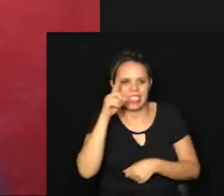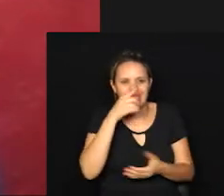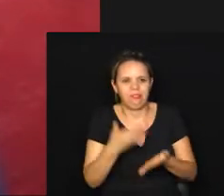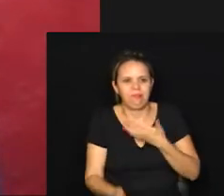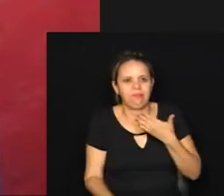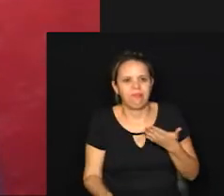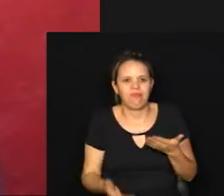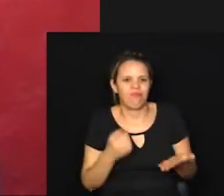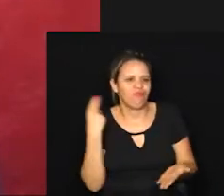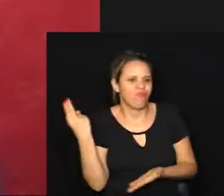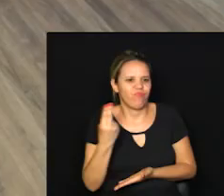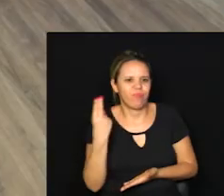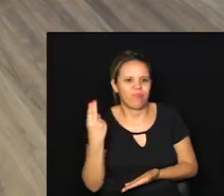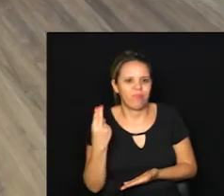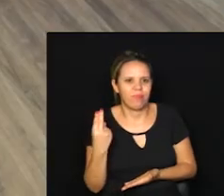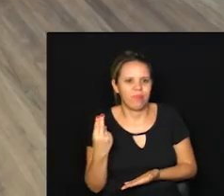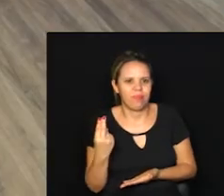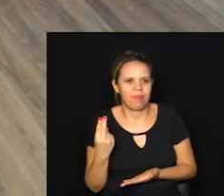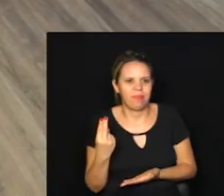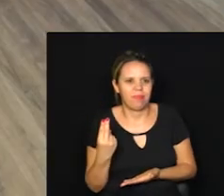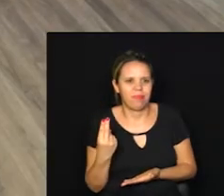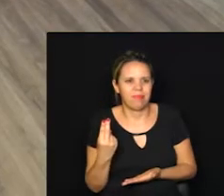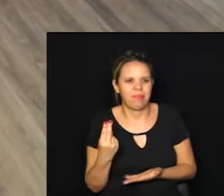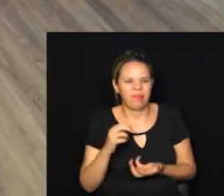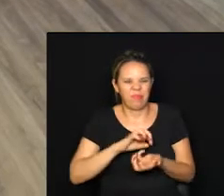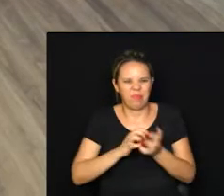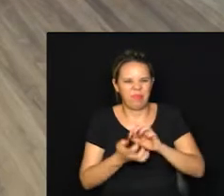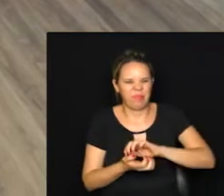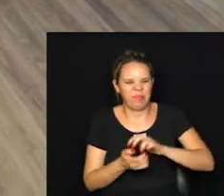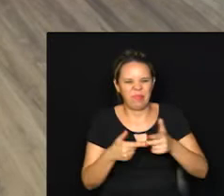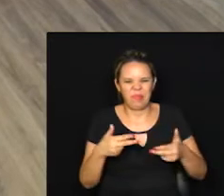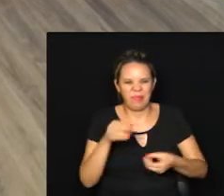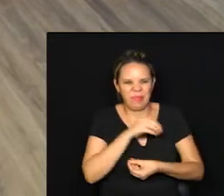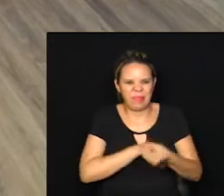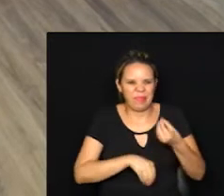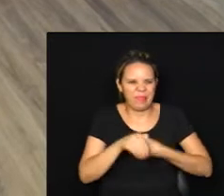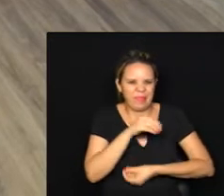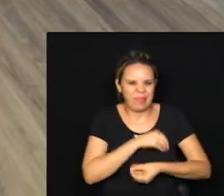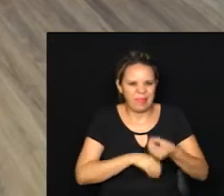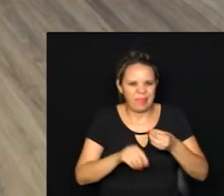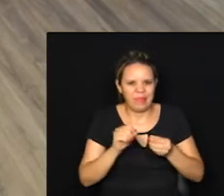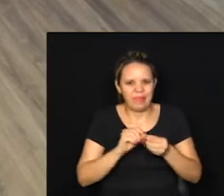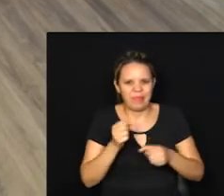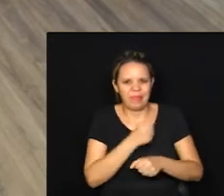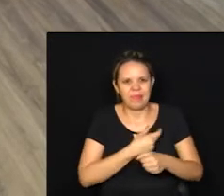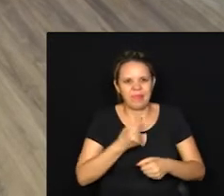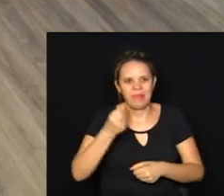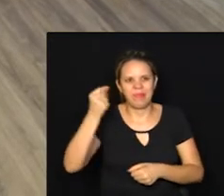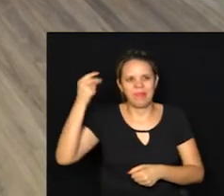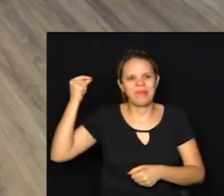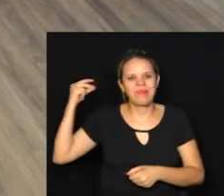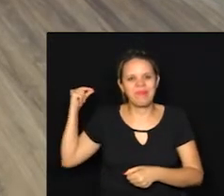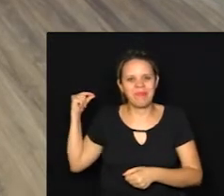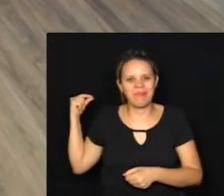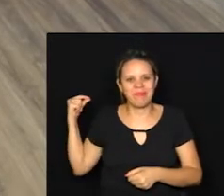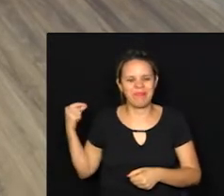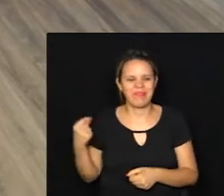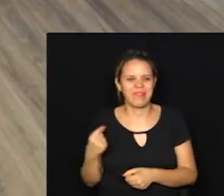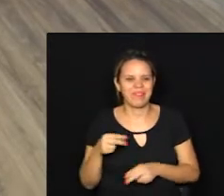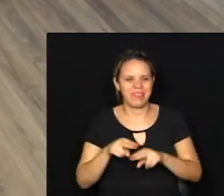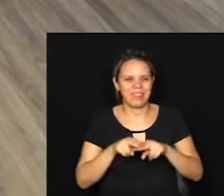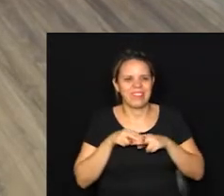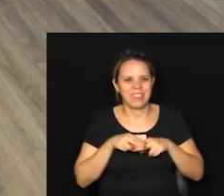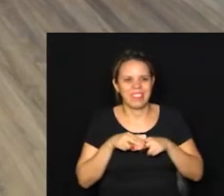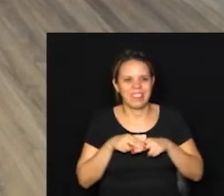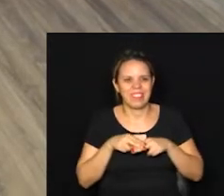domingo, já era. Parecia uma muqueca ali, alguma coisa que estava sendo feito há muito tempo. Então, por isso que a